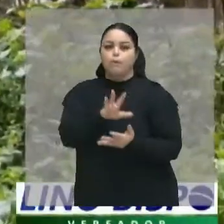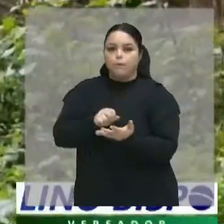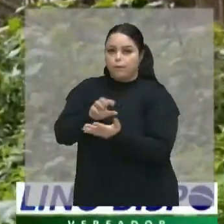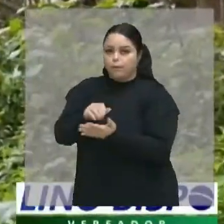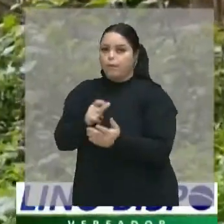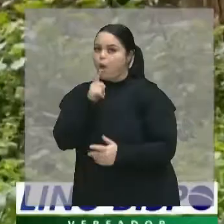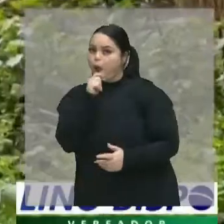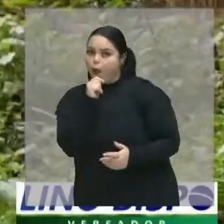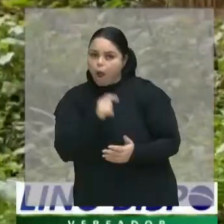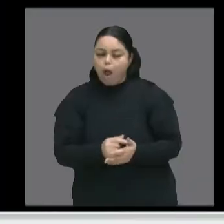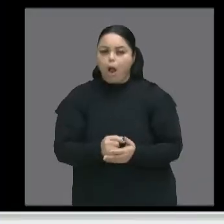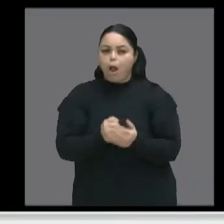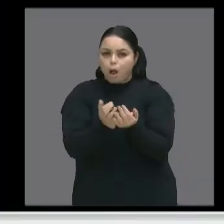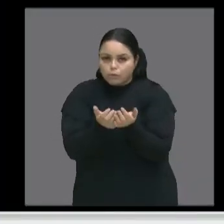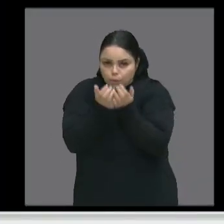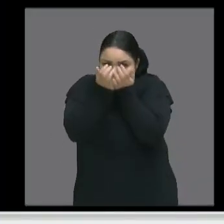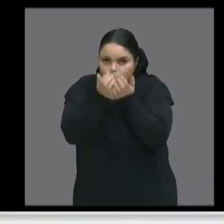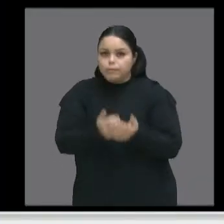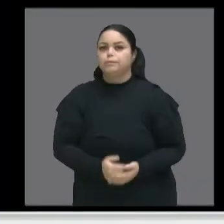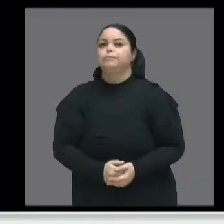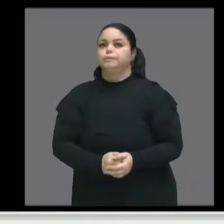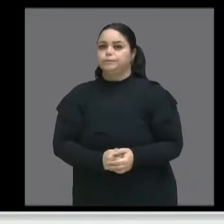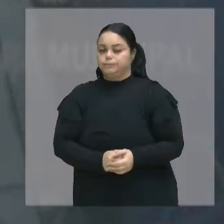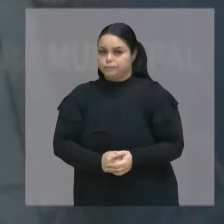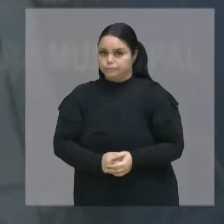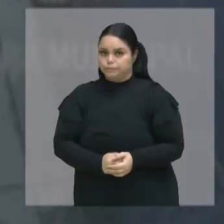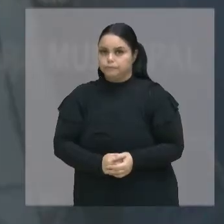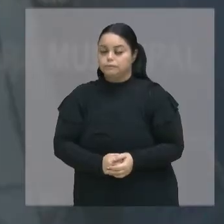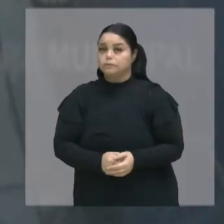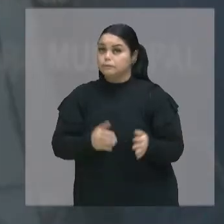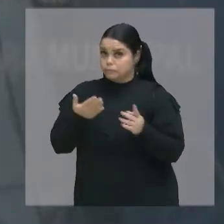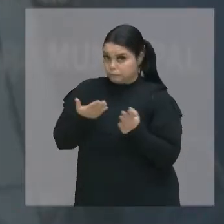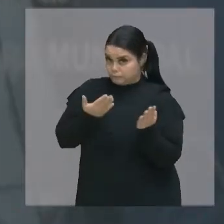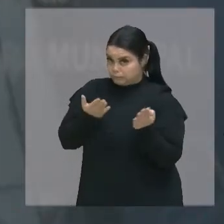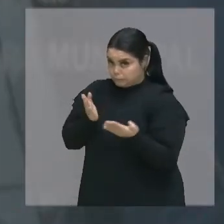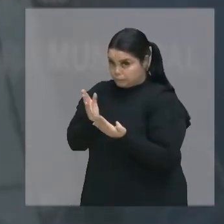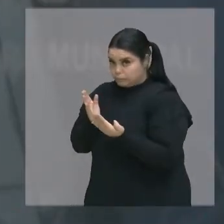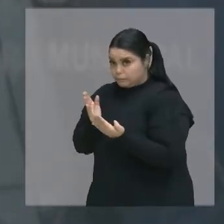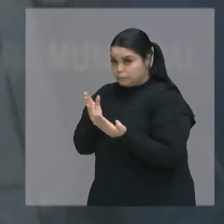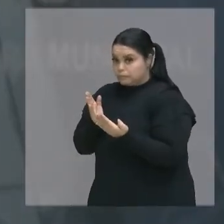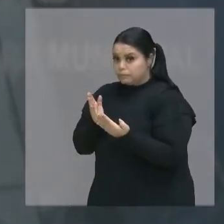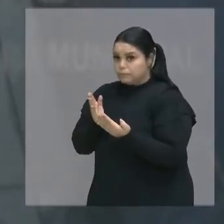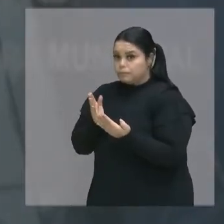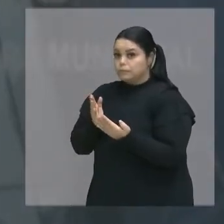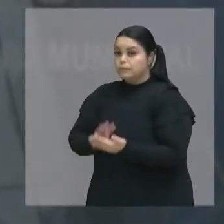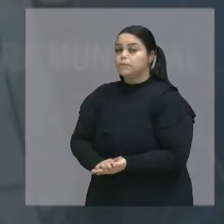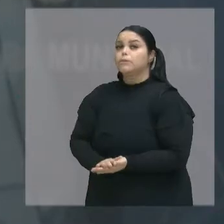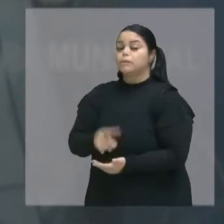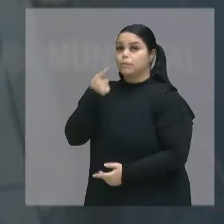gente beber essa água. Tá, e agora, esse é um ponto